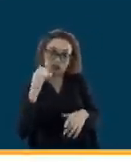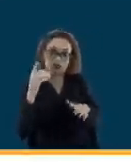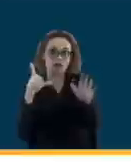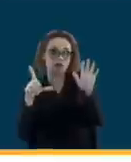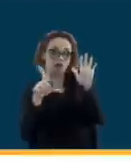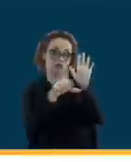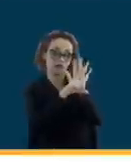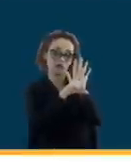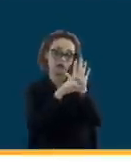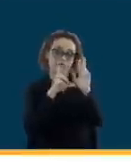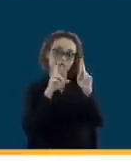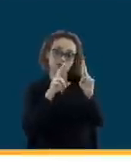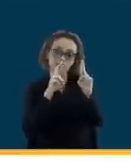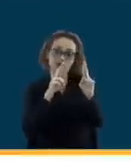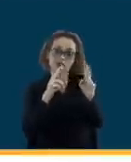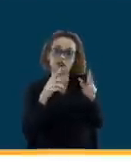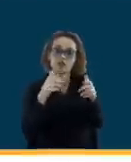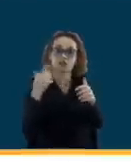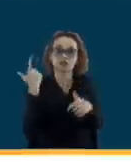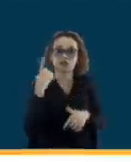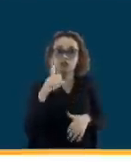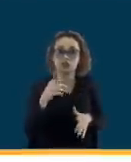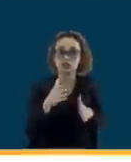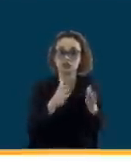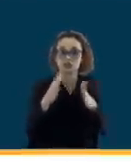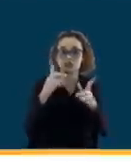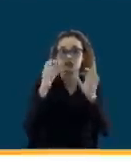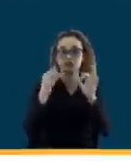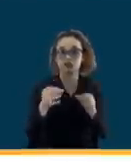está faltando para a gente.